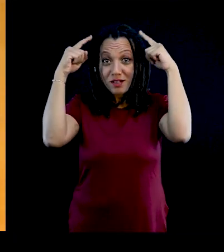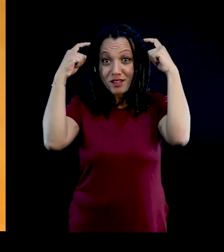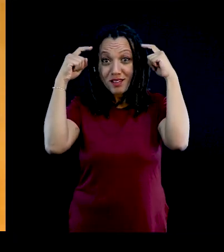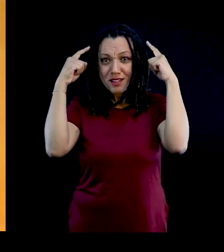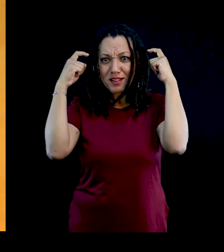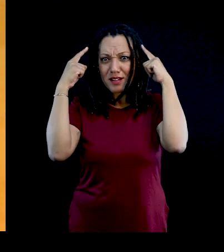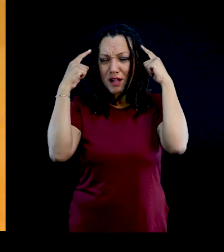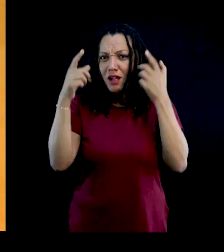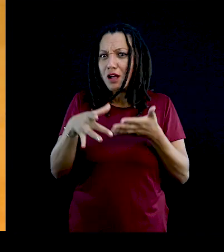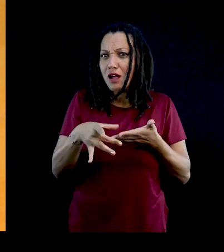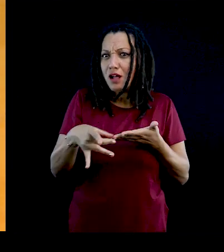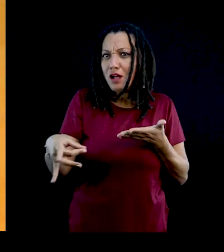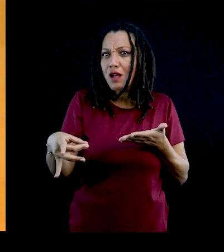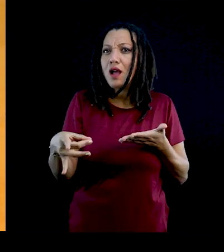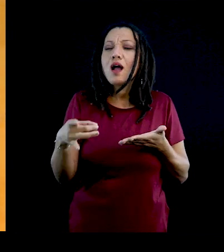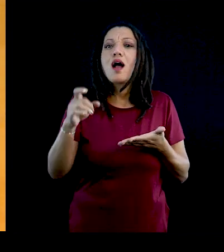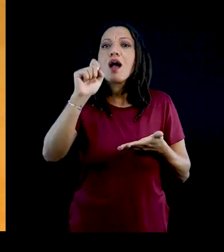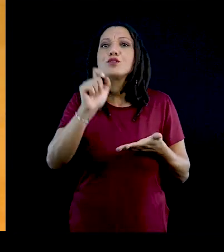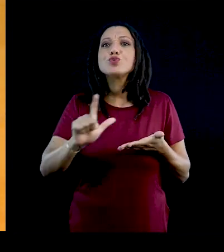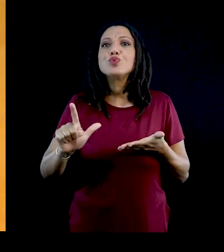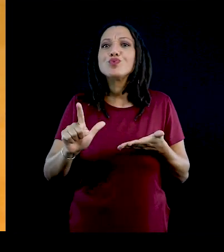Vou fazer um cabelo azul para ele.